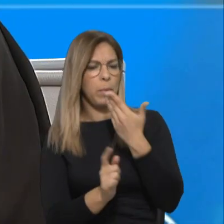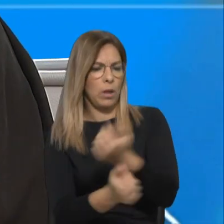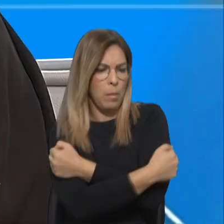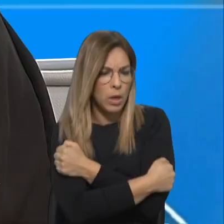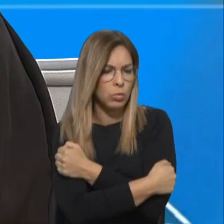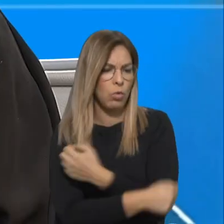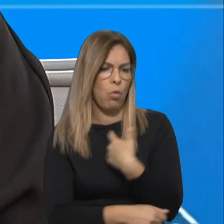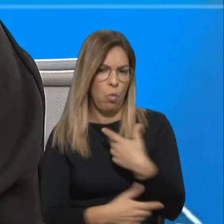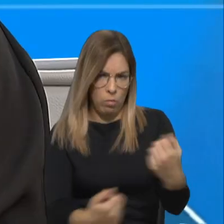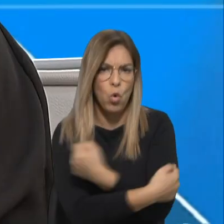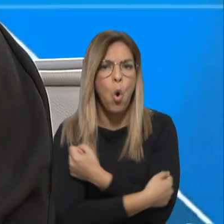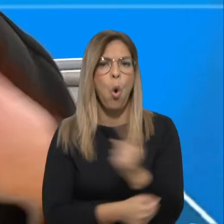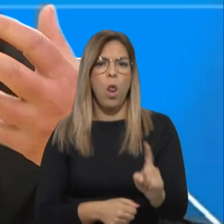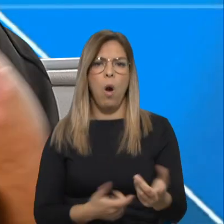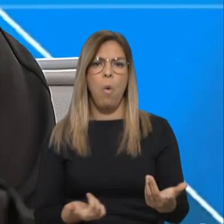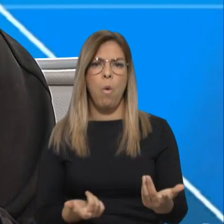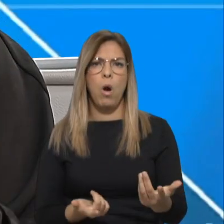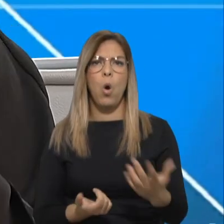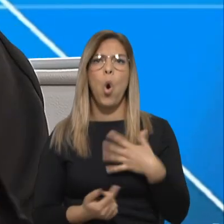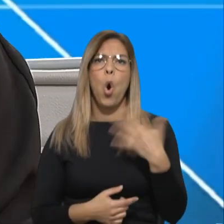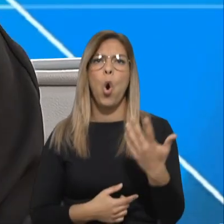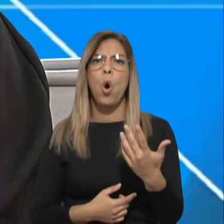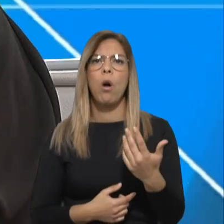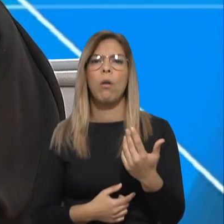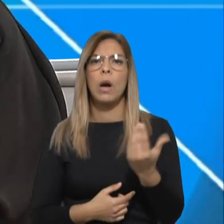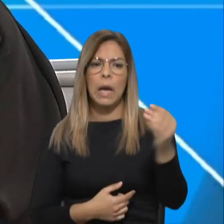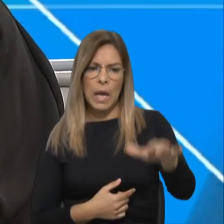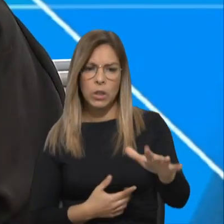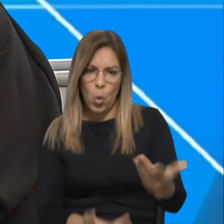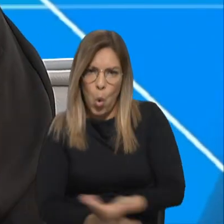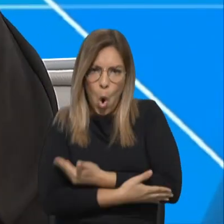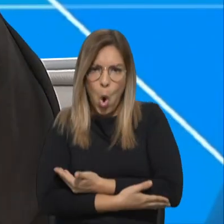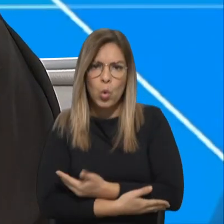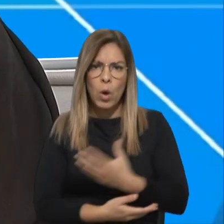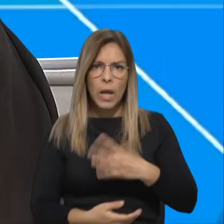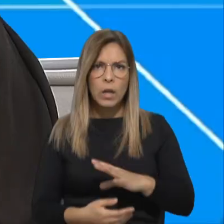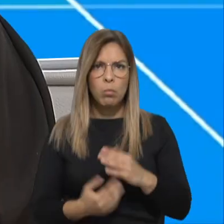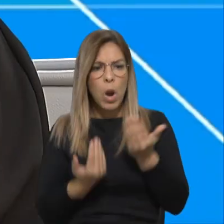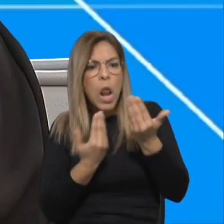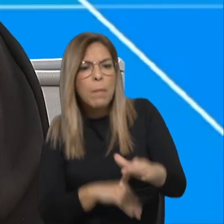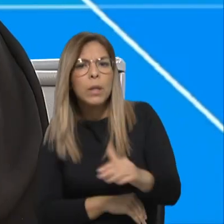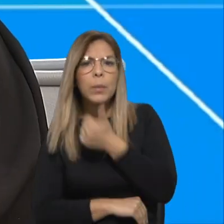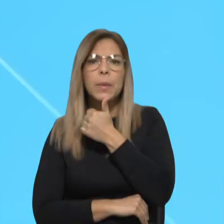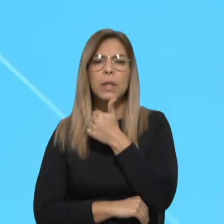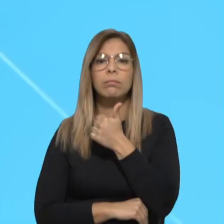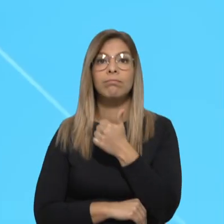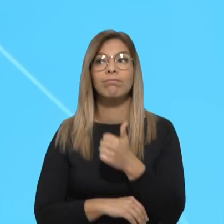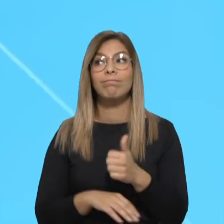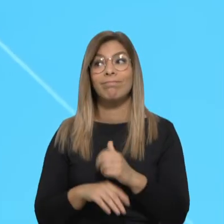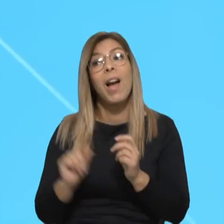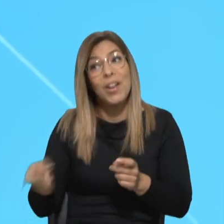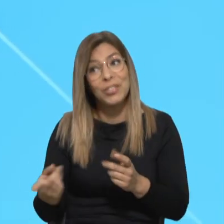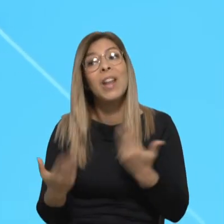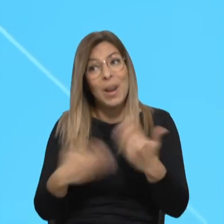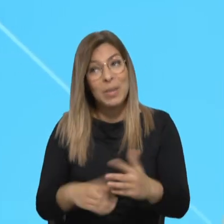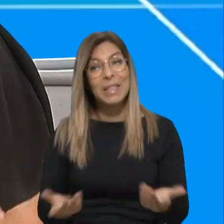abraço? Então, e se a criança, porque chega e quer colinho, eu dou colinho? Quais são os limites? E quais são os limites? De facto, quais são os limites?